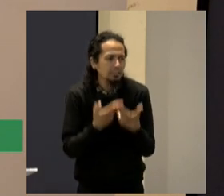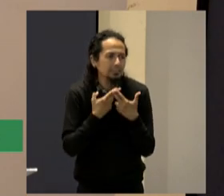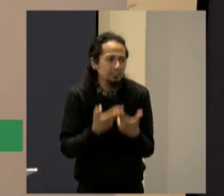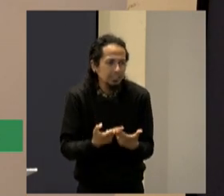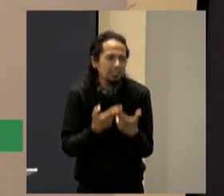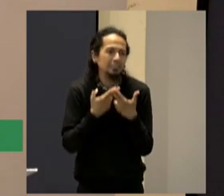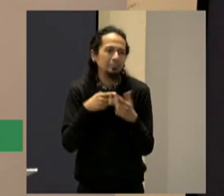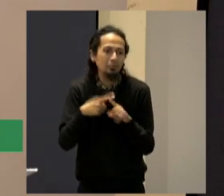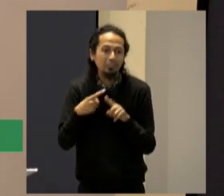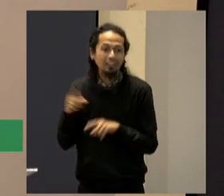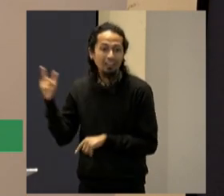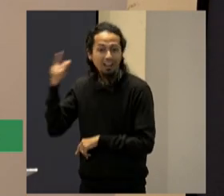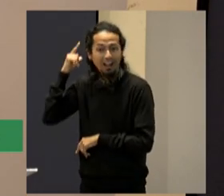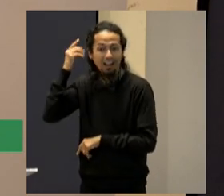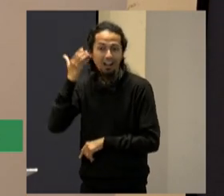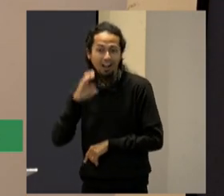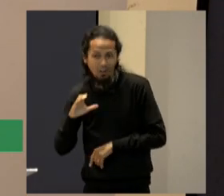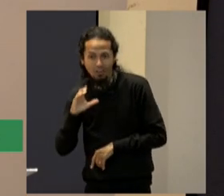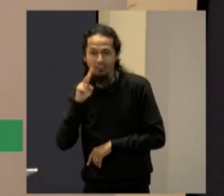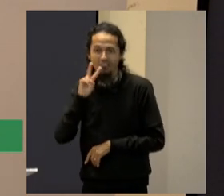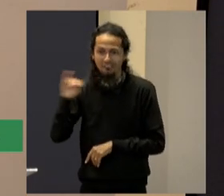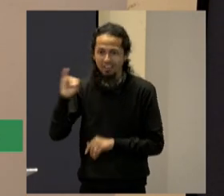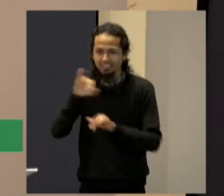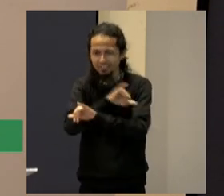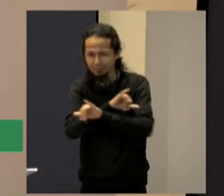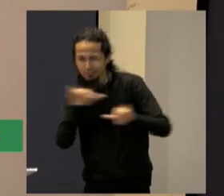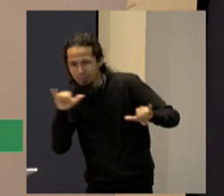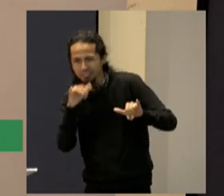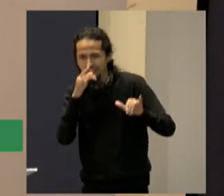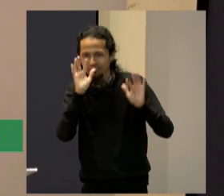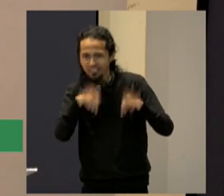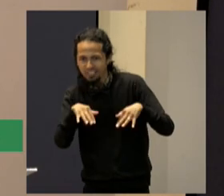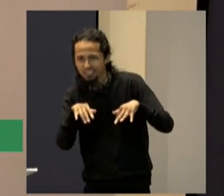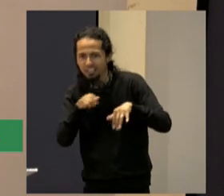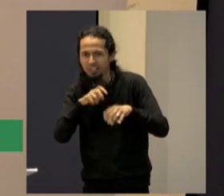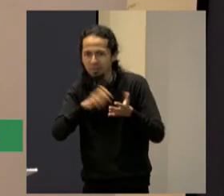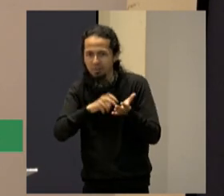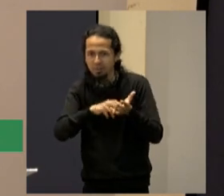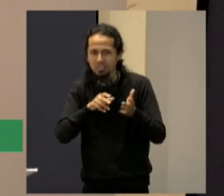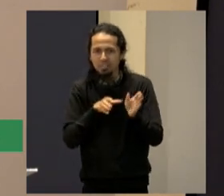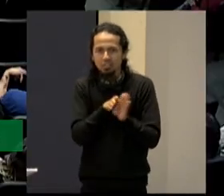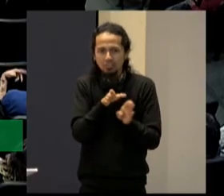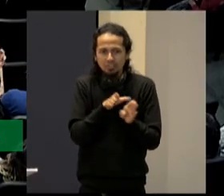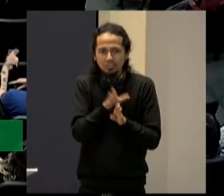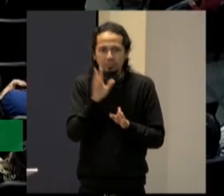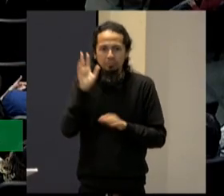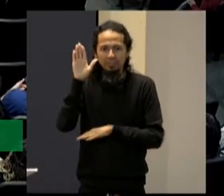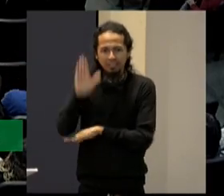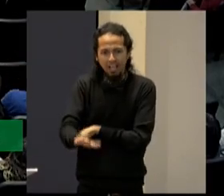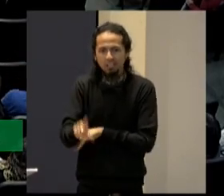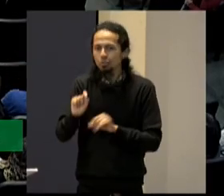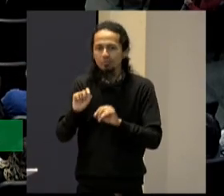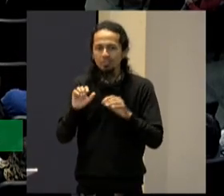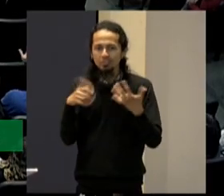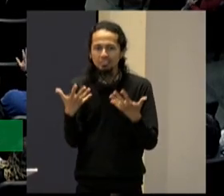a Carol já vai dar os informes finais da manhã e orientações para o início da tarde. Muito obrigada.